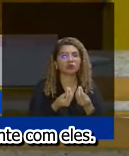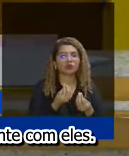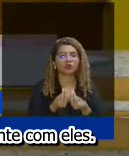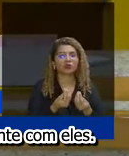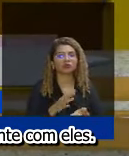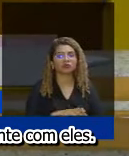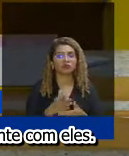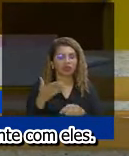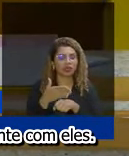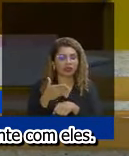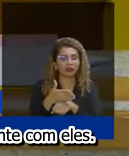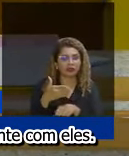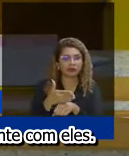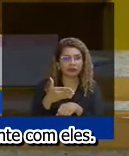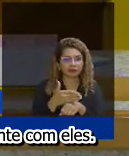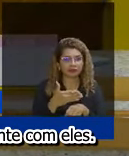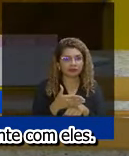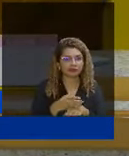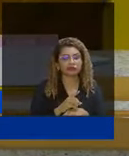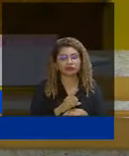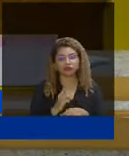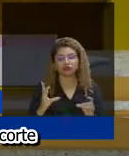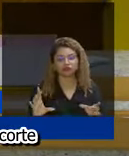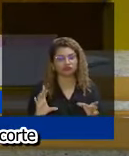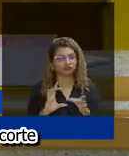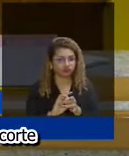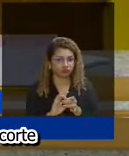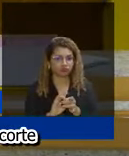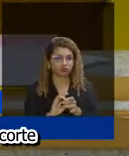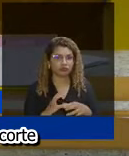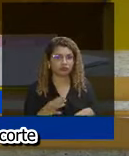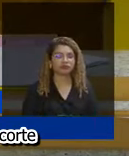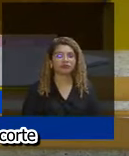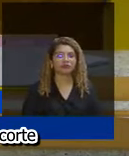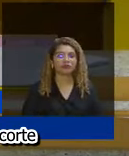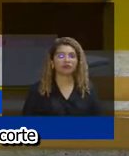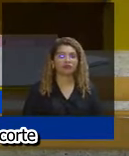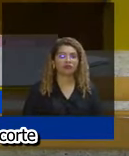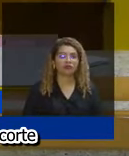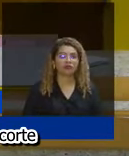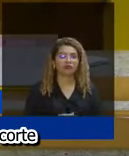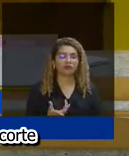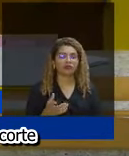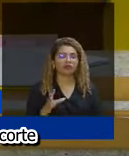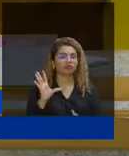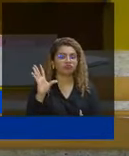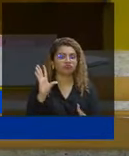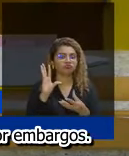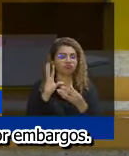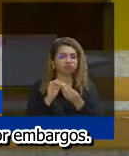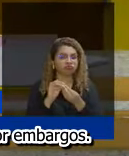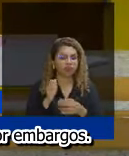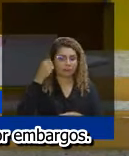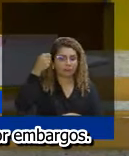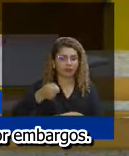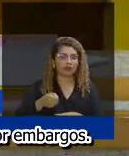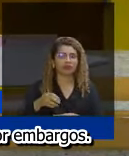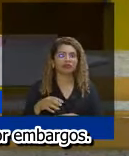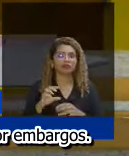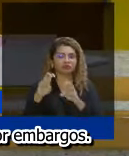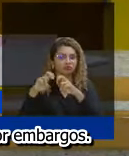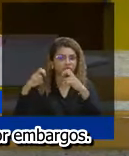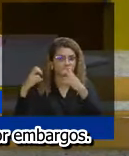participação e anuência da embargante com eles. Desse modo, a insurgência contra a conclusão da Corte deve ser enfrentada por